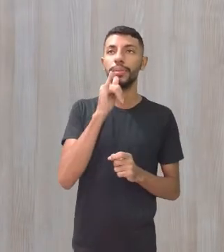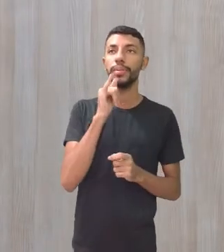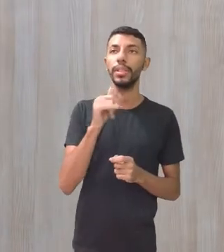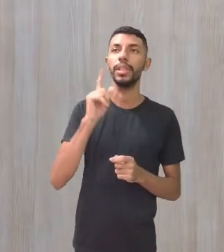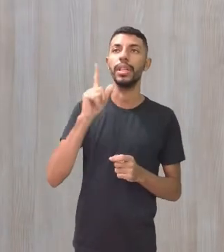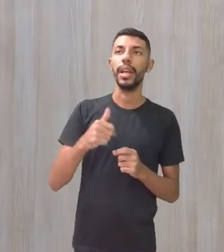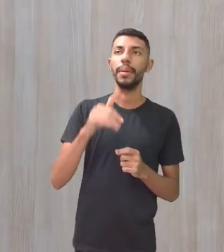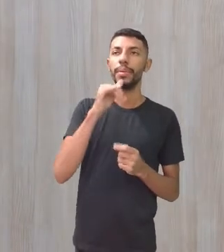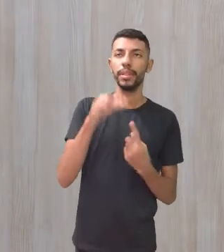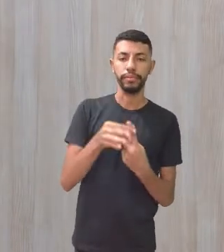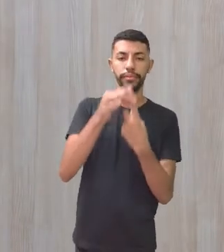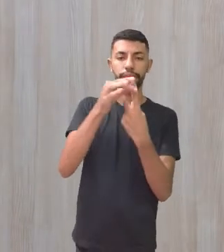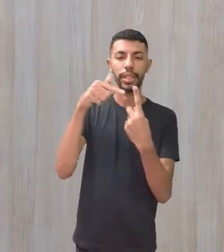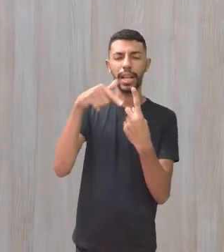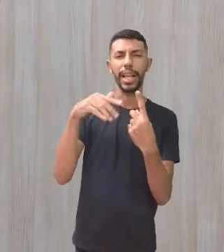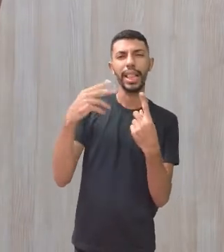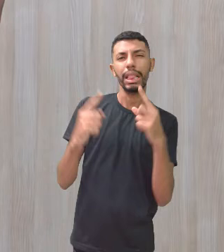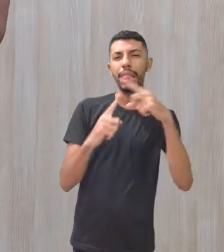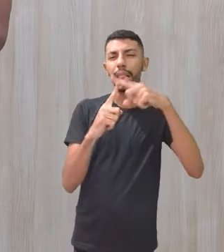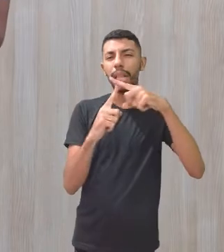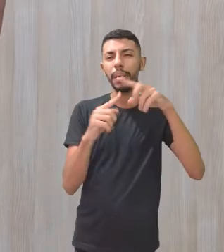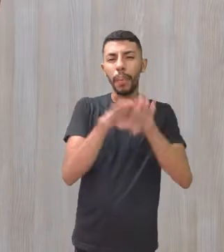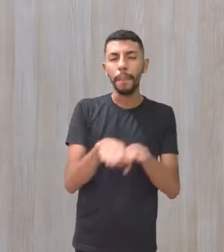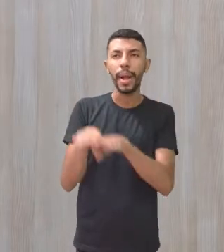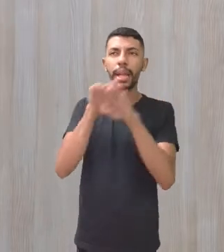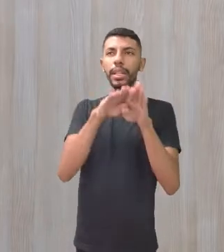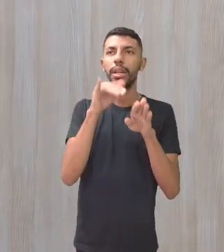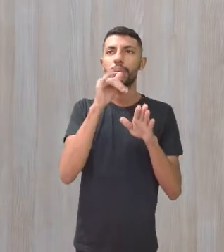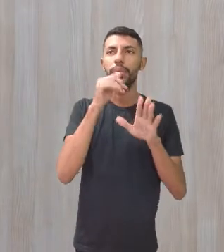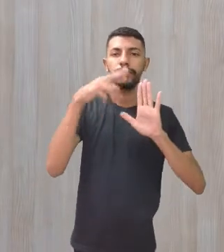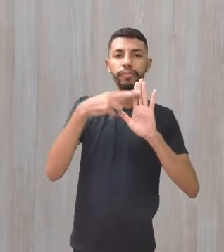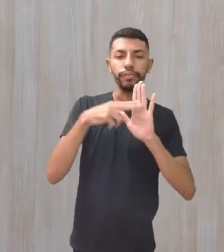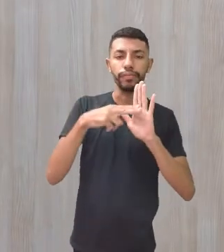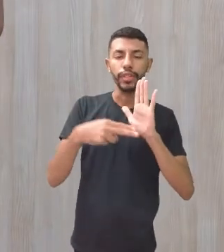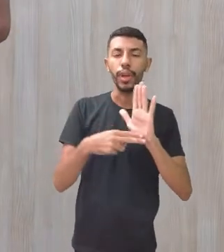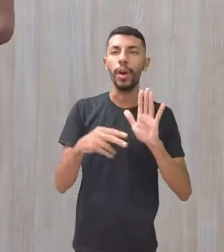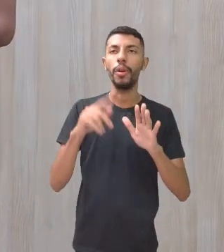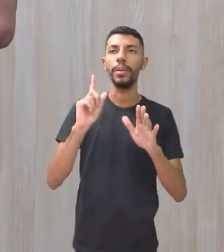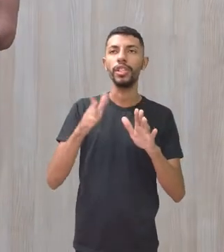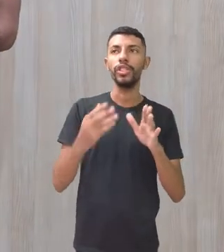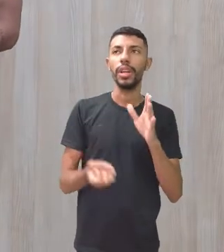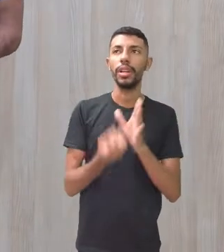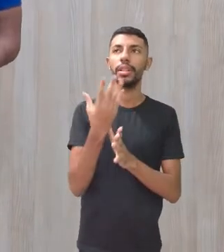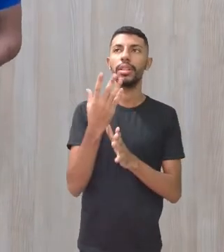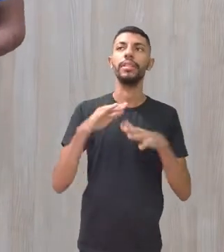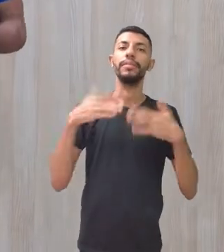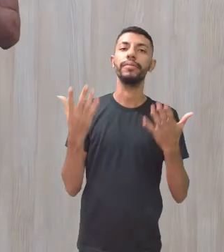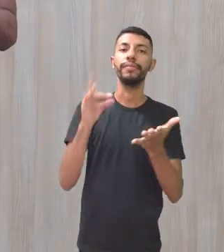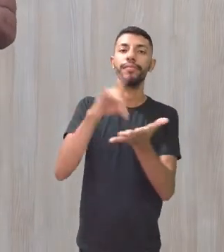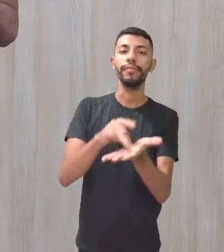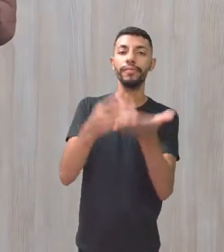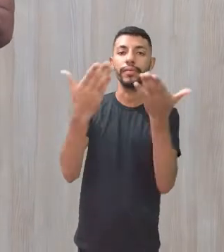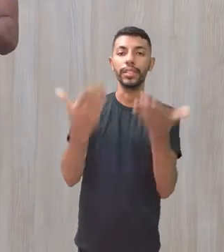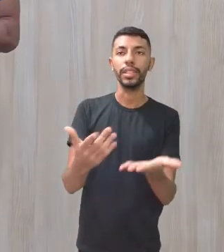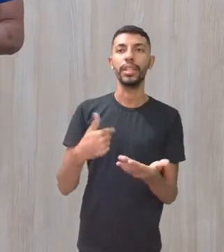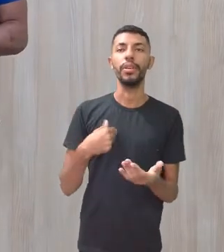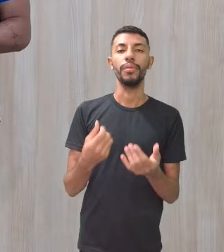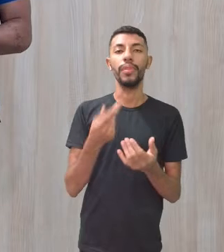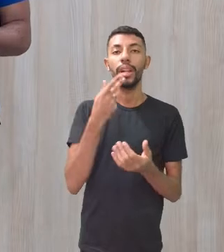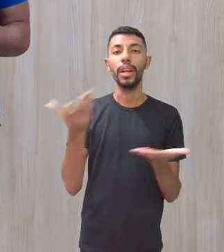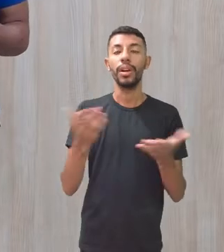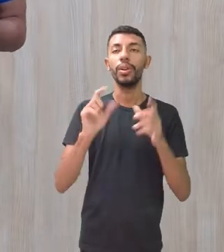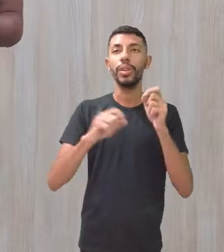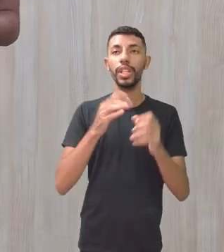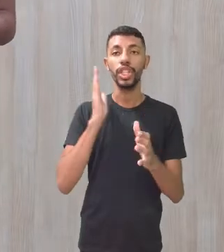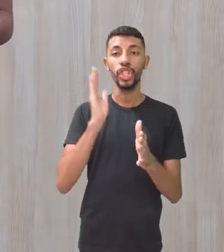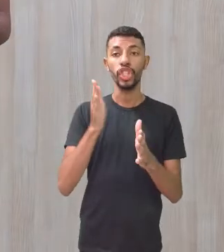como padrão, né? É uma norma que está ali estabelecida, que é exatamente isso que eu falei. Está ali, já foi estabelecido. Quando